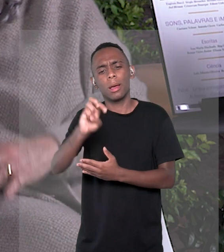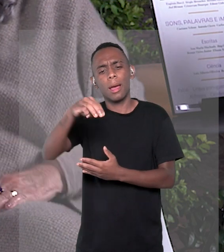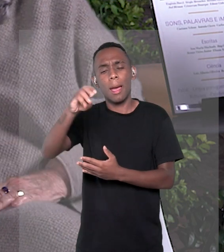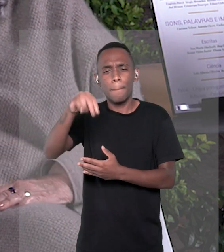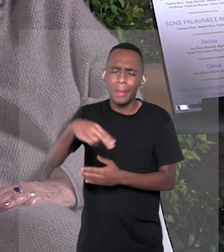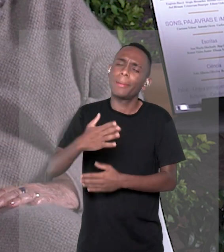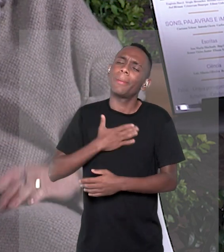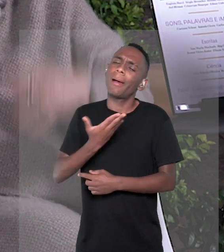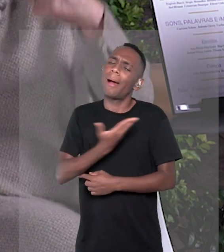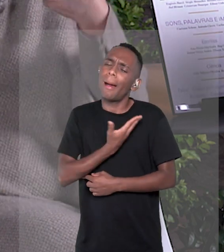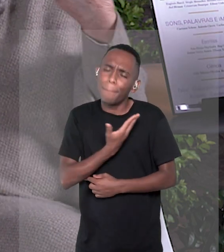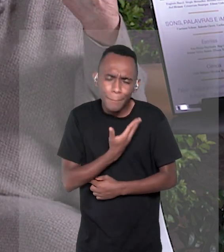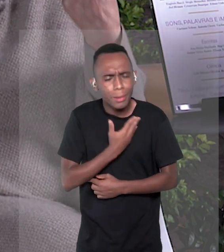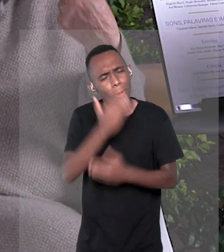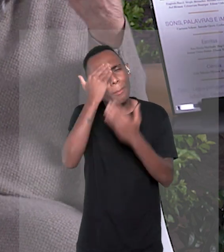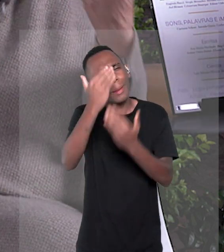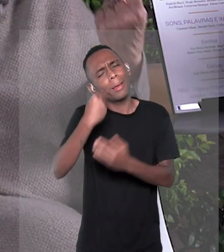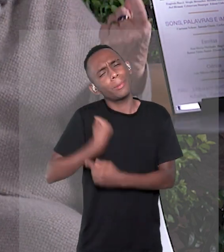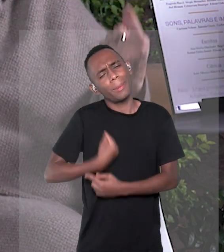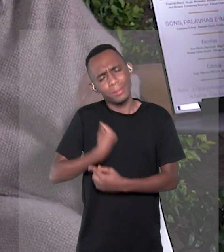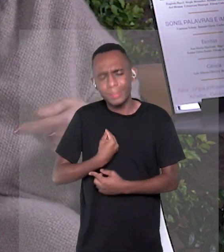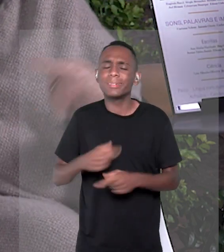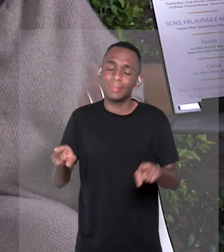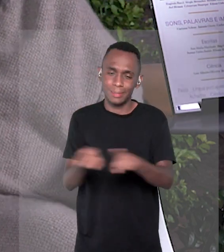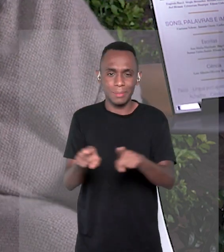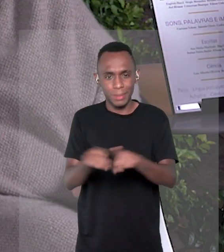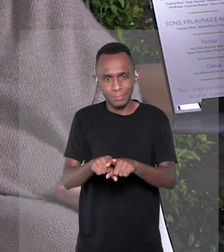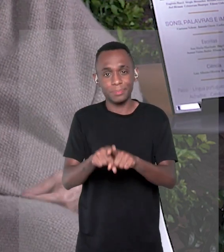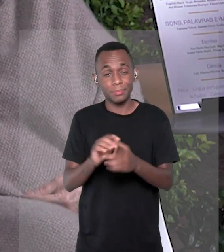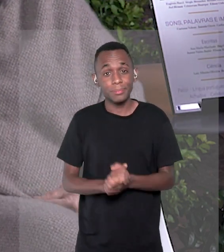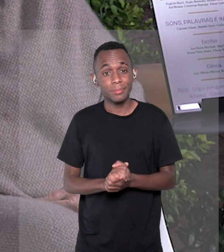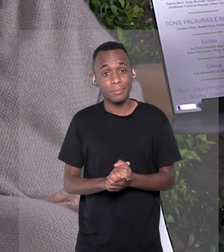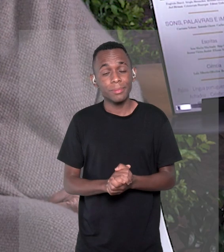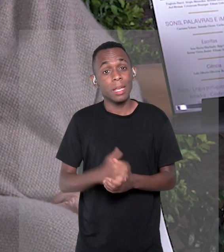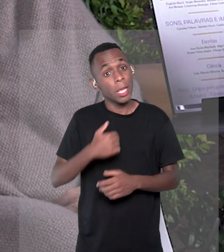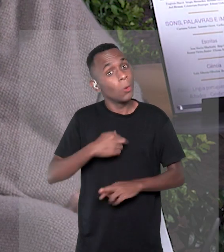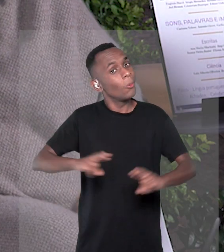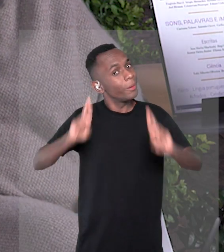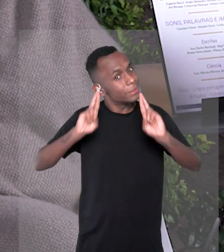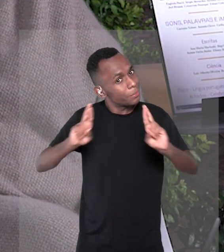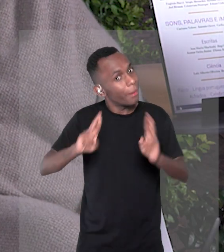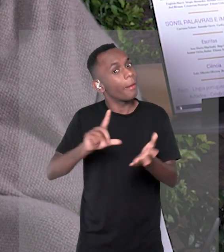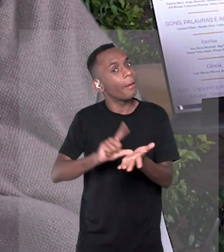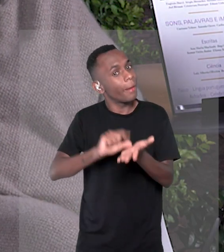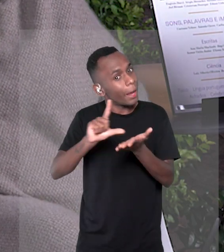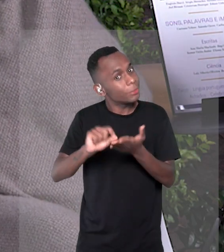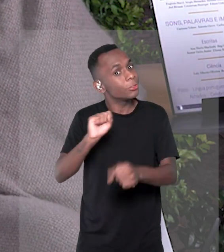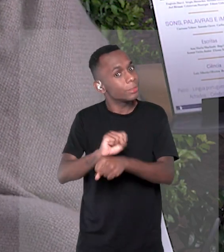eu também estou esperando aquele artigo ao vivo que você vai fazer, porque você tinha me permitido, não